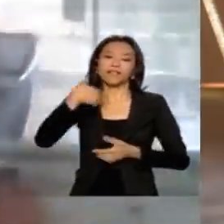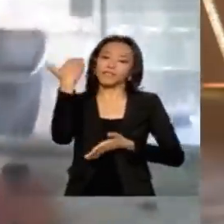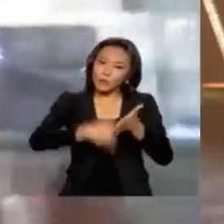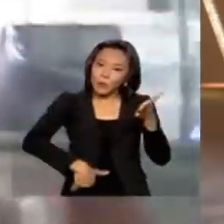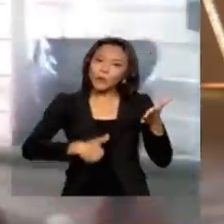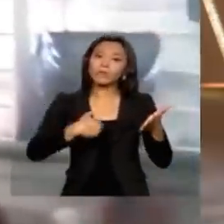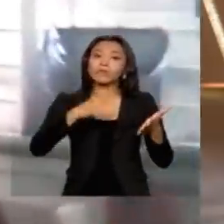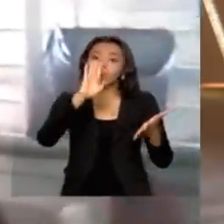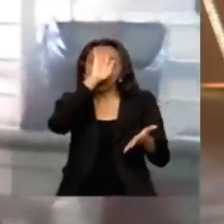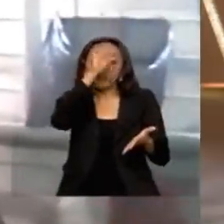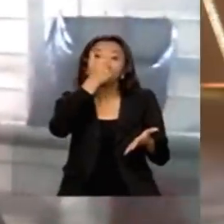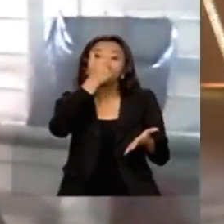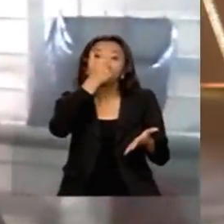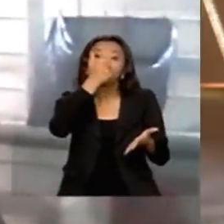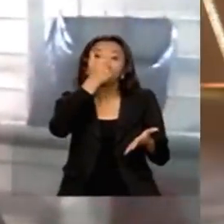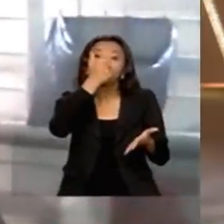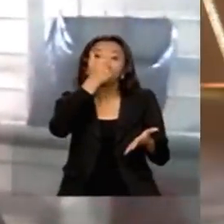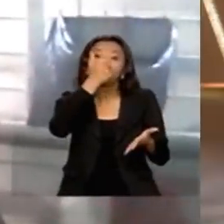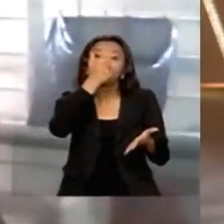está desempregado, né?